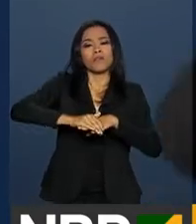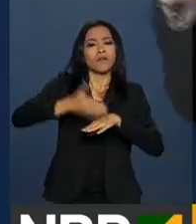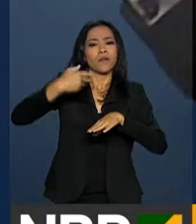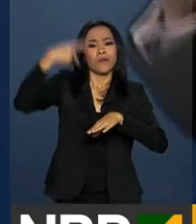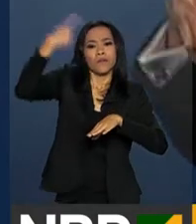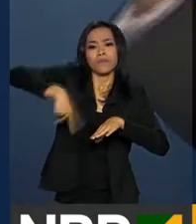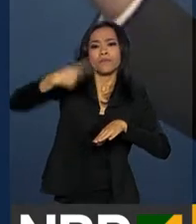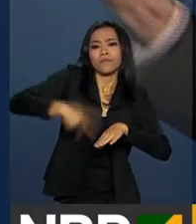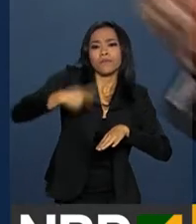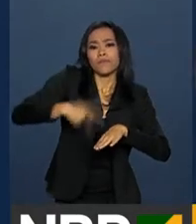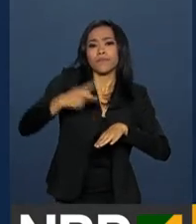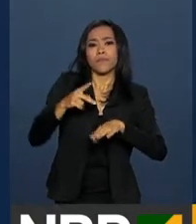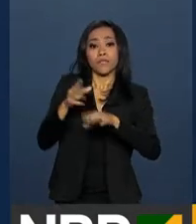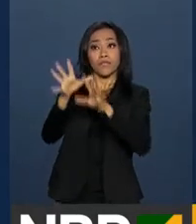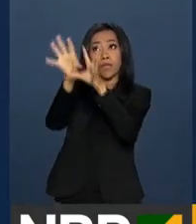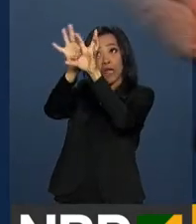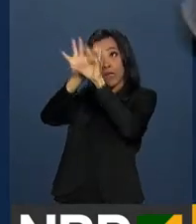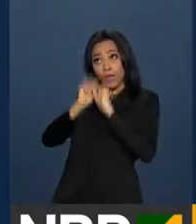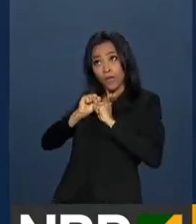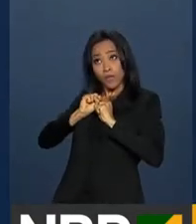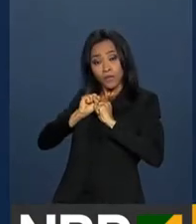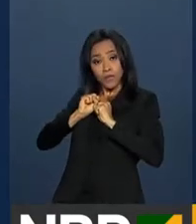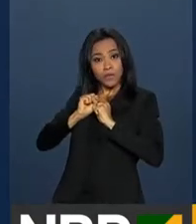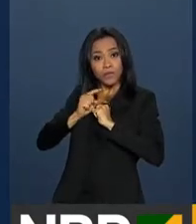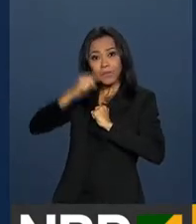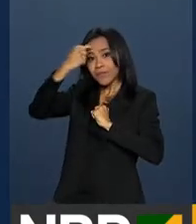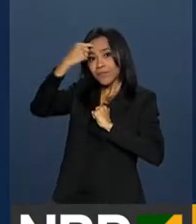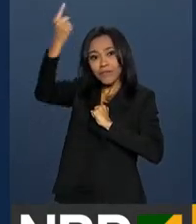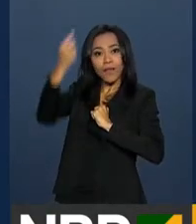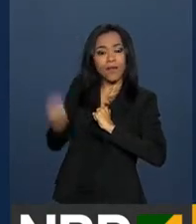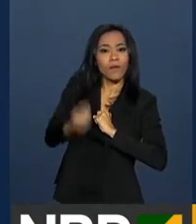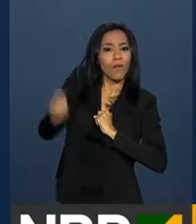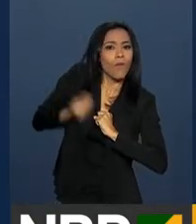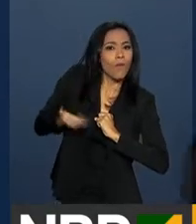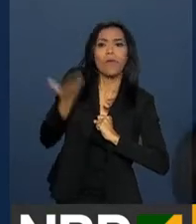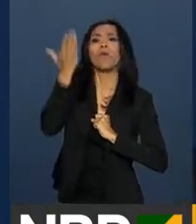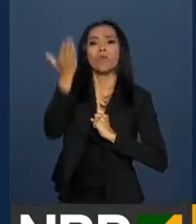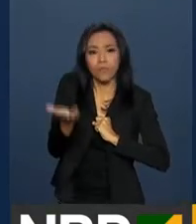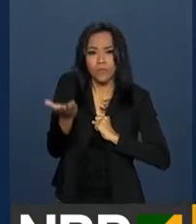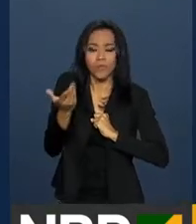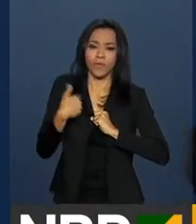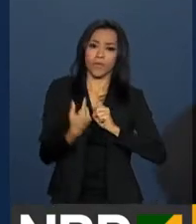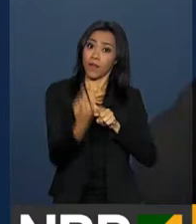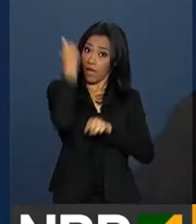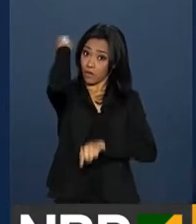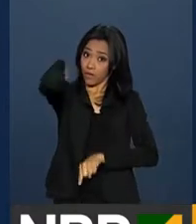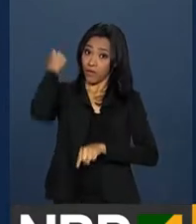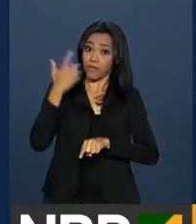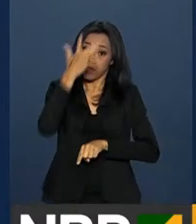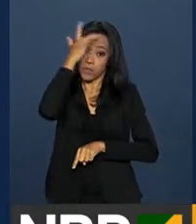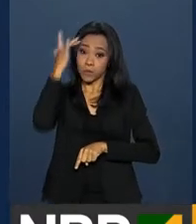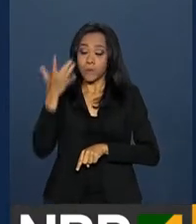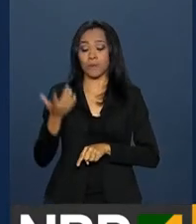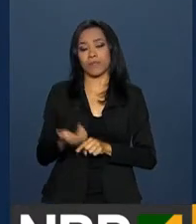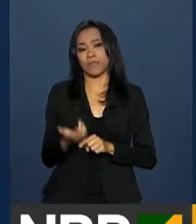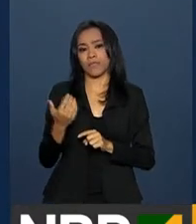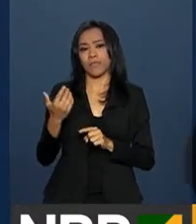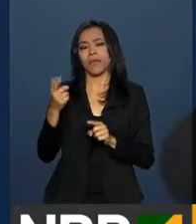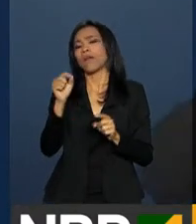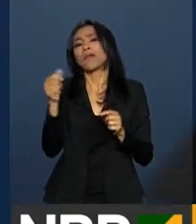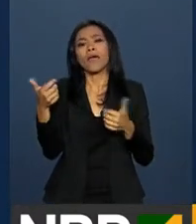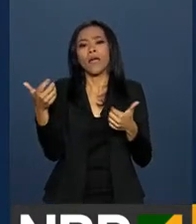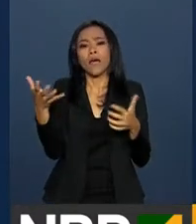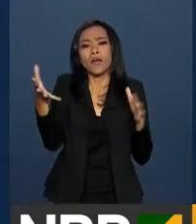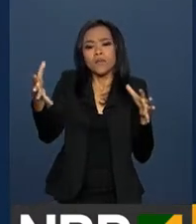a ordenação afonsina do reino português. Não se tinha ideia disso. Como é que aqueles que se avizinhavam, aqueles que